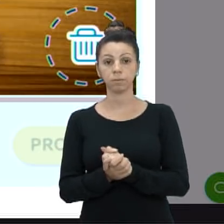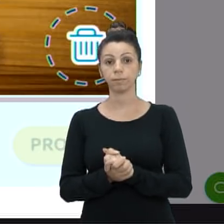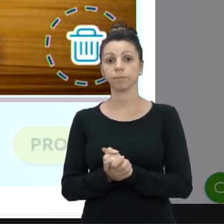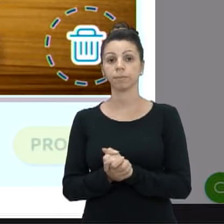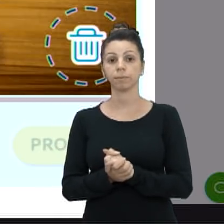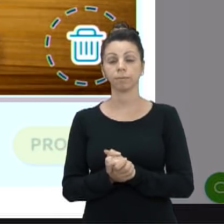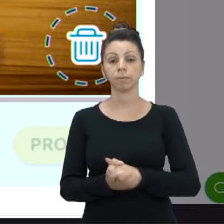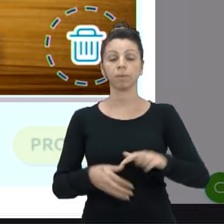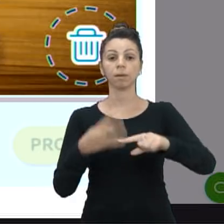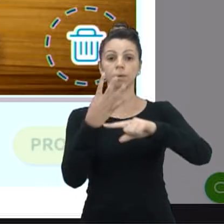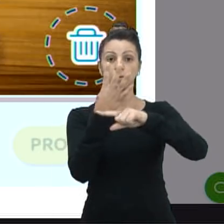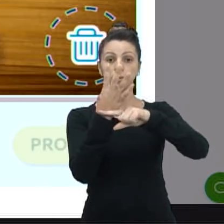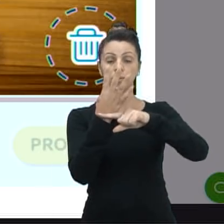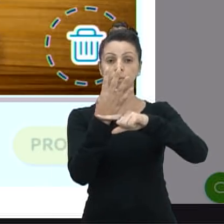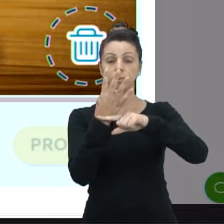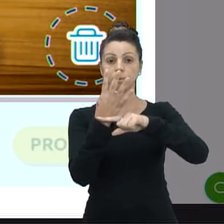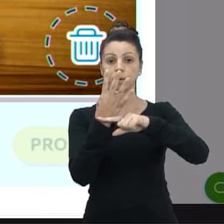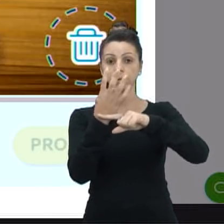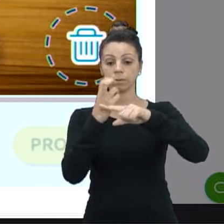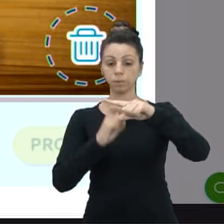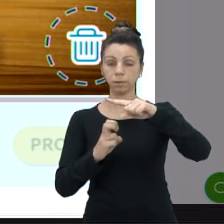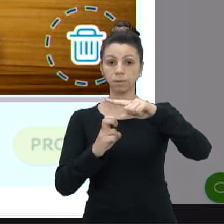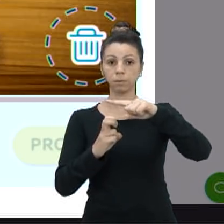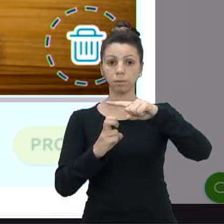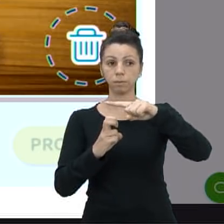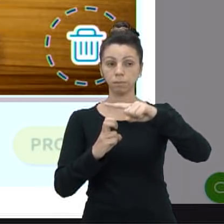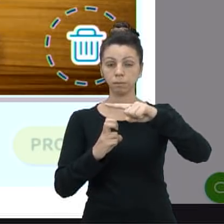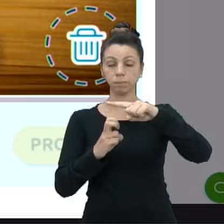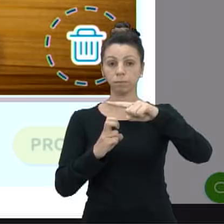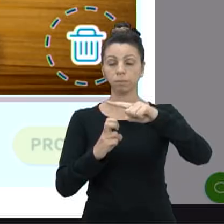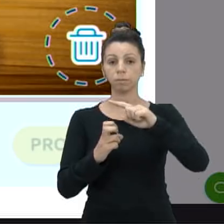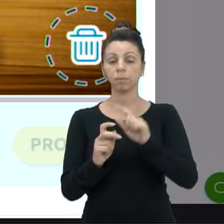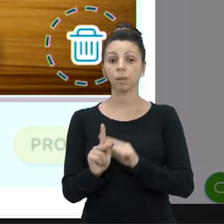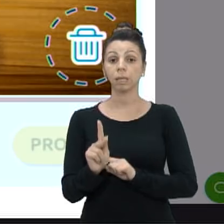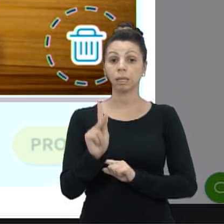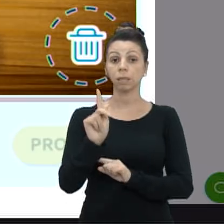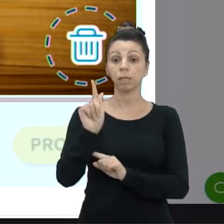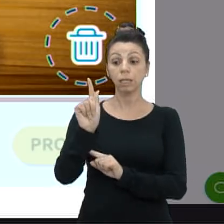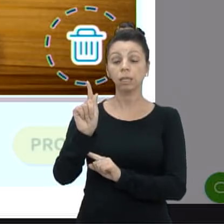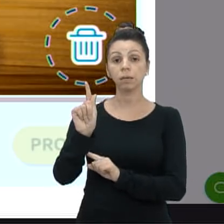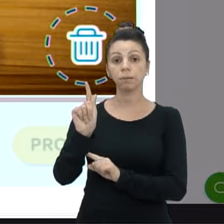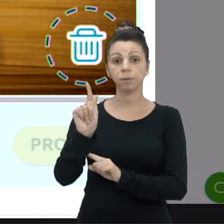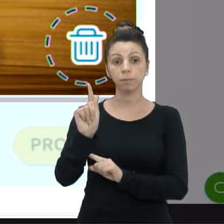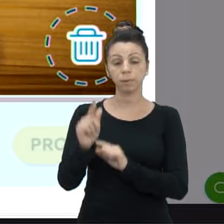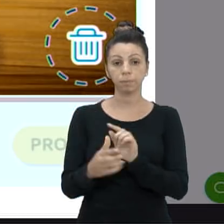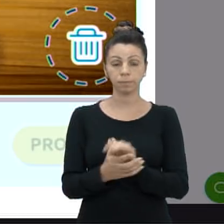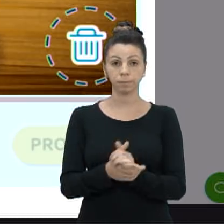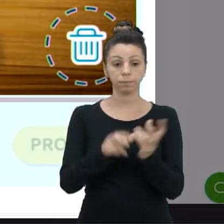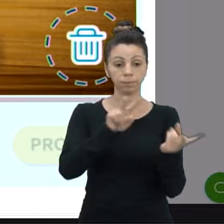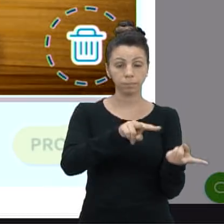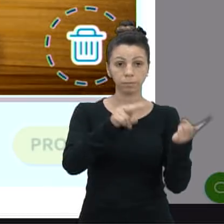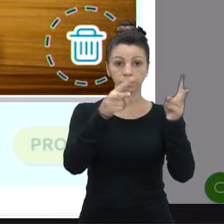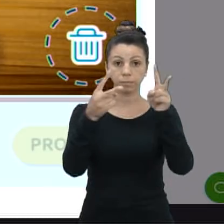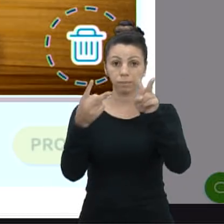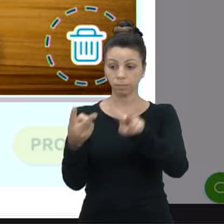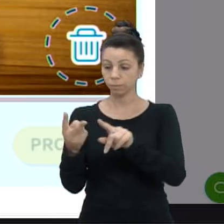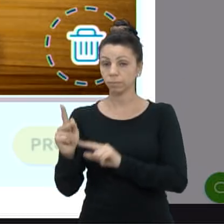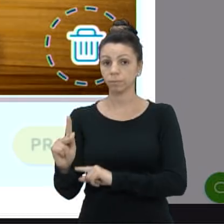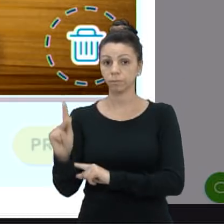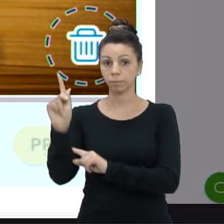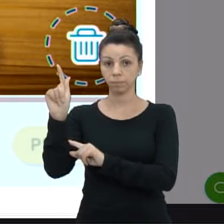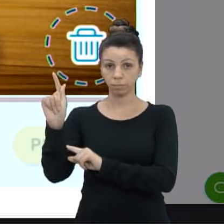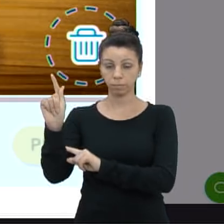4/5 quilograma. Aqui a gente tem todos eles em gramas. Então, a gente vai ter de transformar